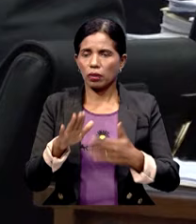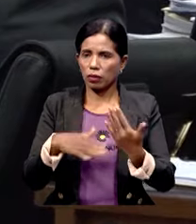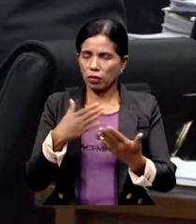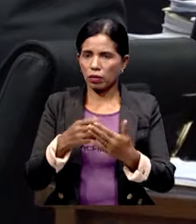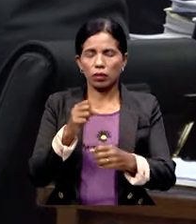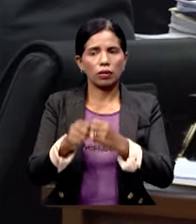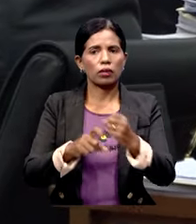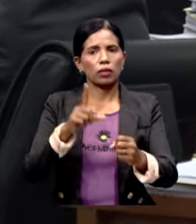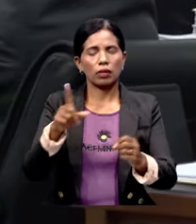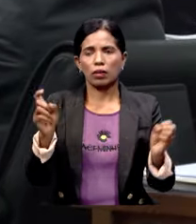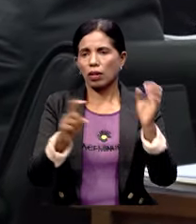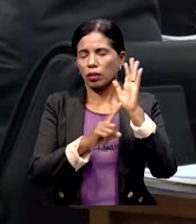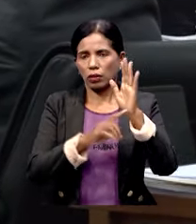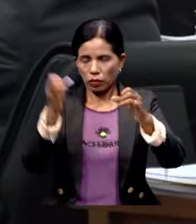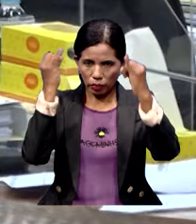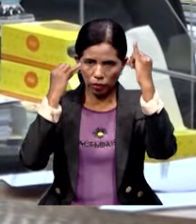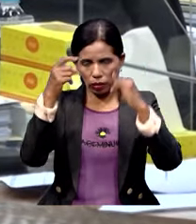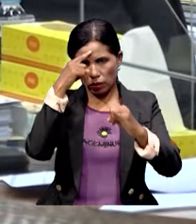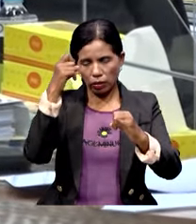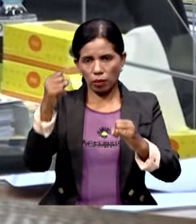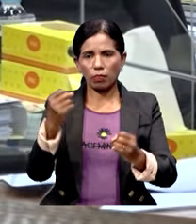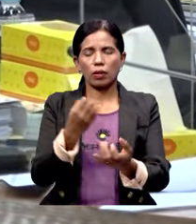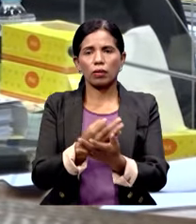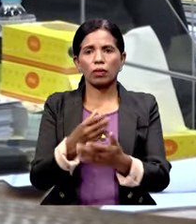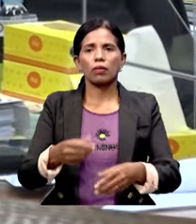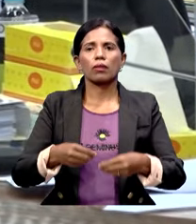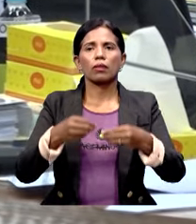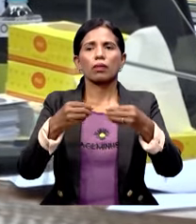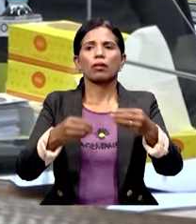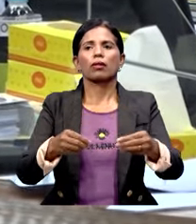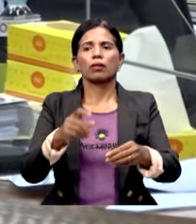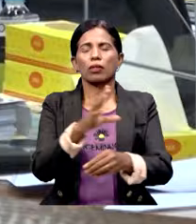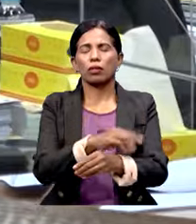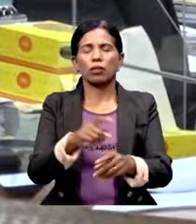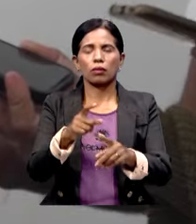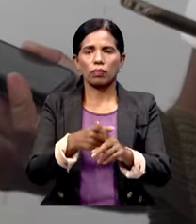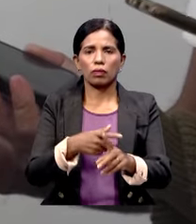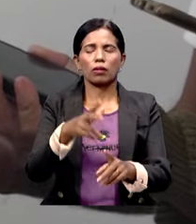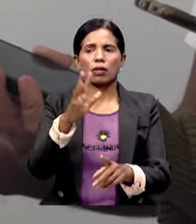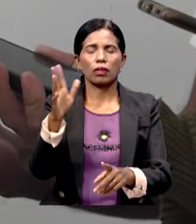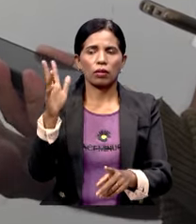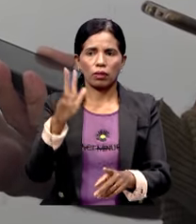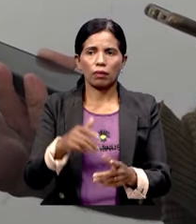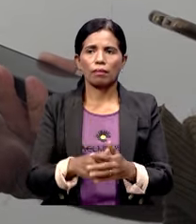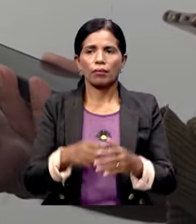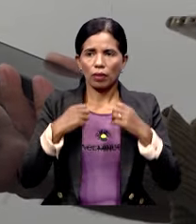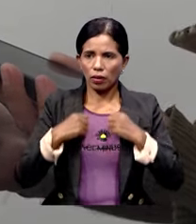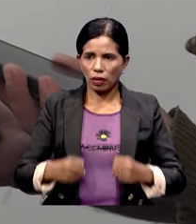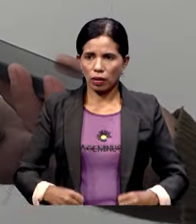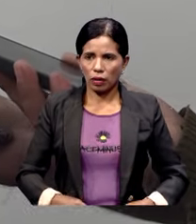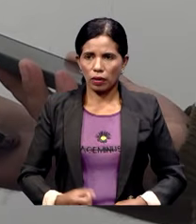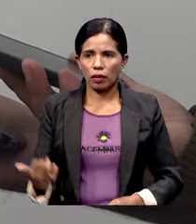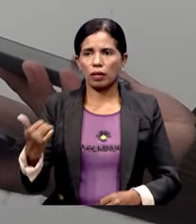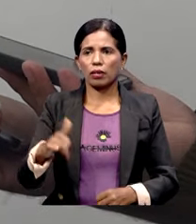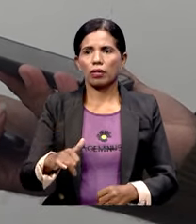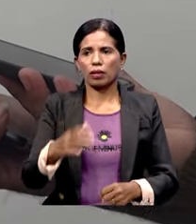civil atualiza informação tamba subsídio refere fo ona deste terceira legislatura e da saúde nia né sira